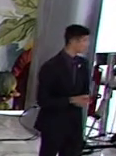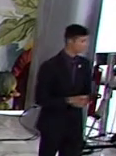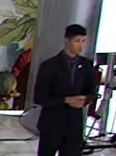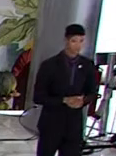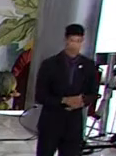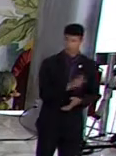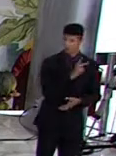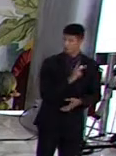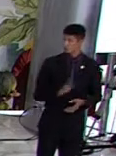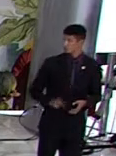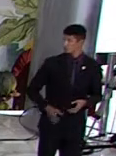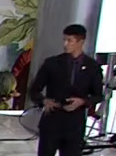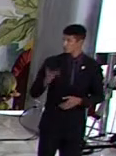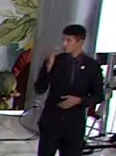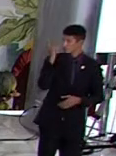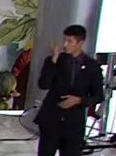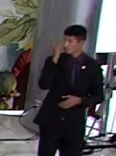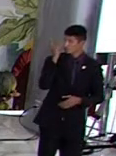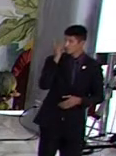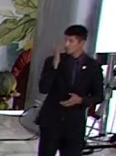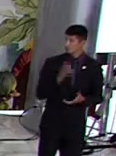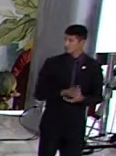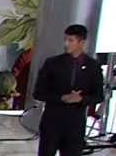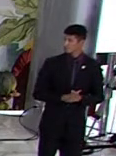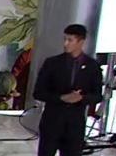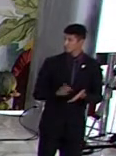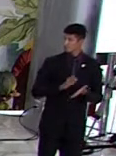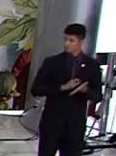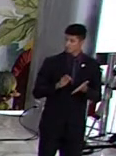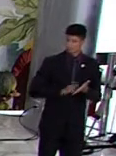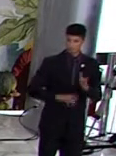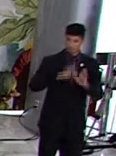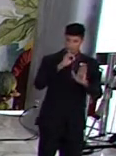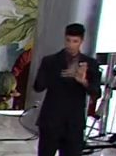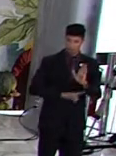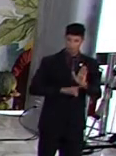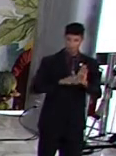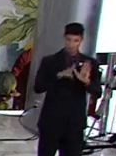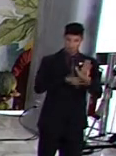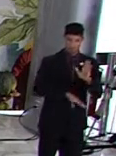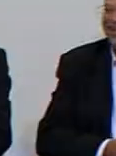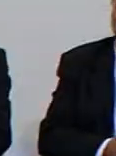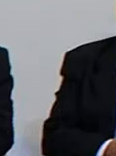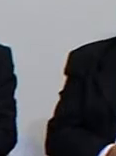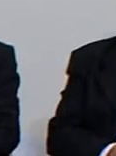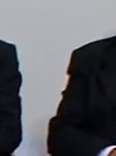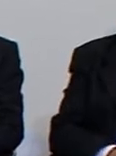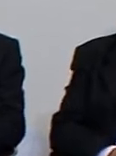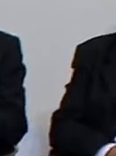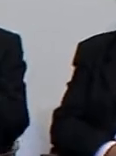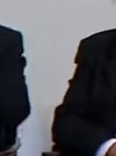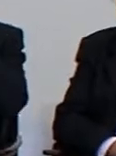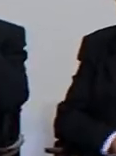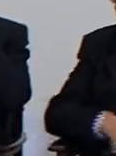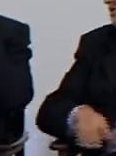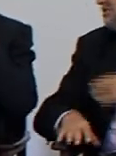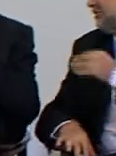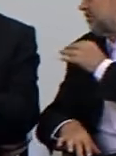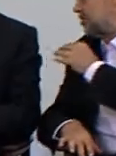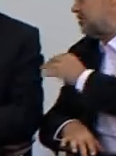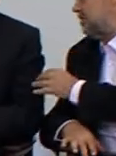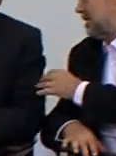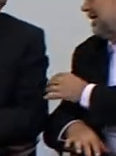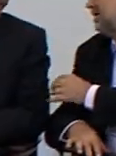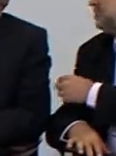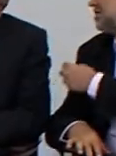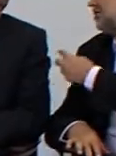A presidenta da República, Dilma Rousseff, assina decreto de desapropriação de terras para regularização de territórios